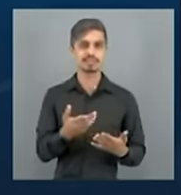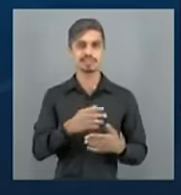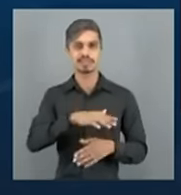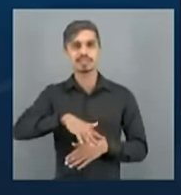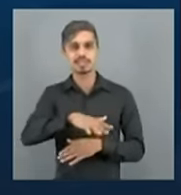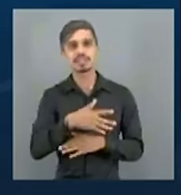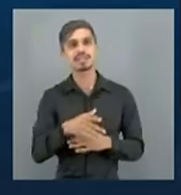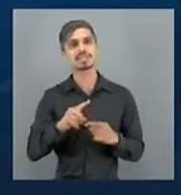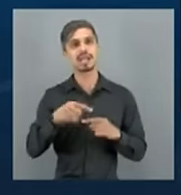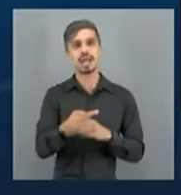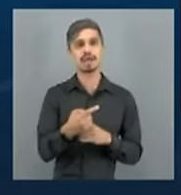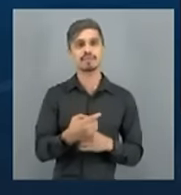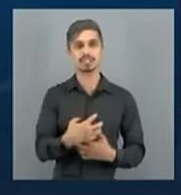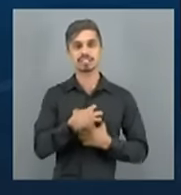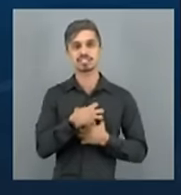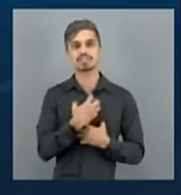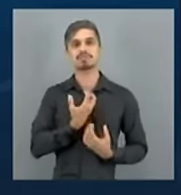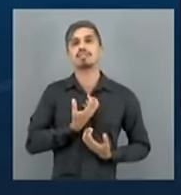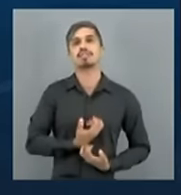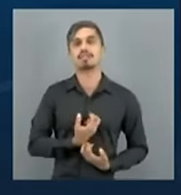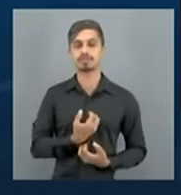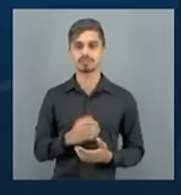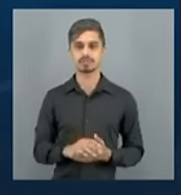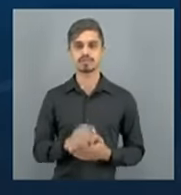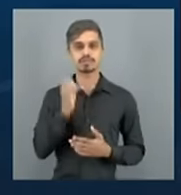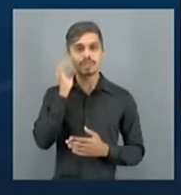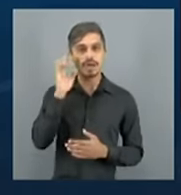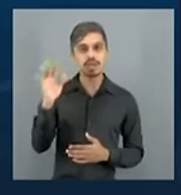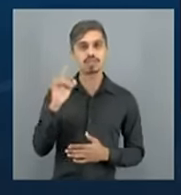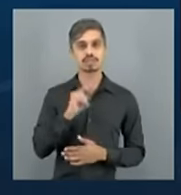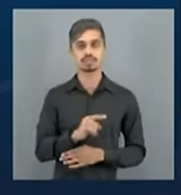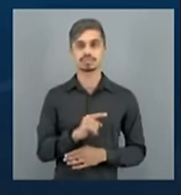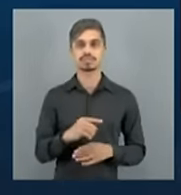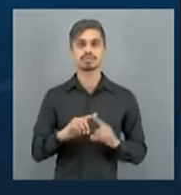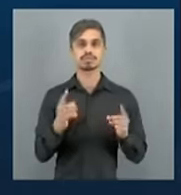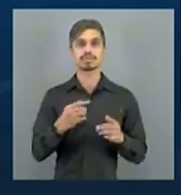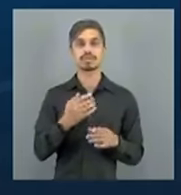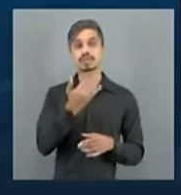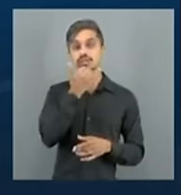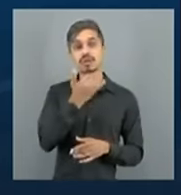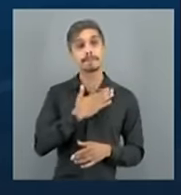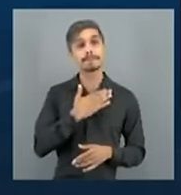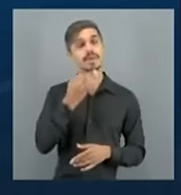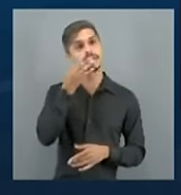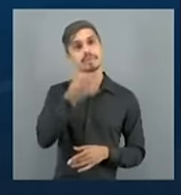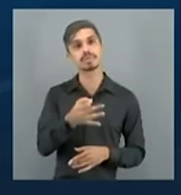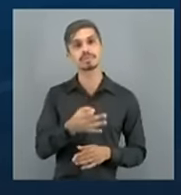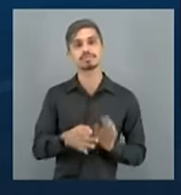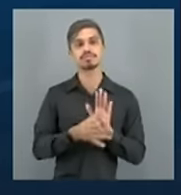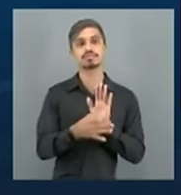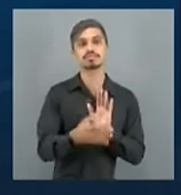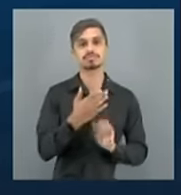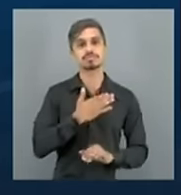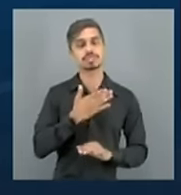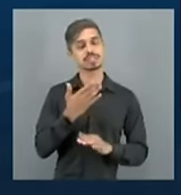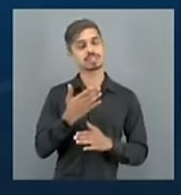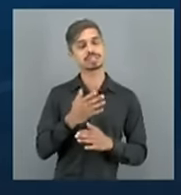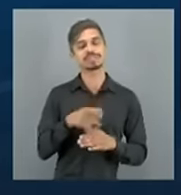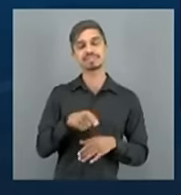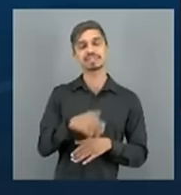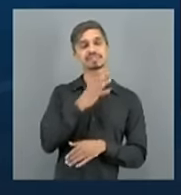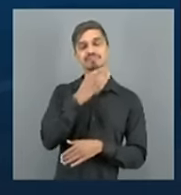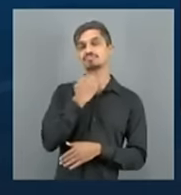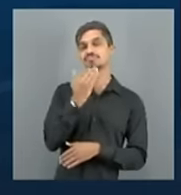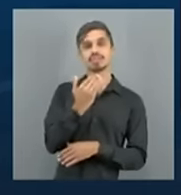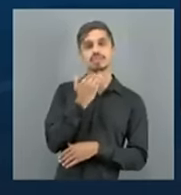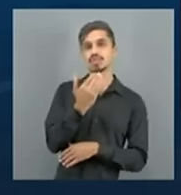sentiu ofendido, mas desculpa, Romário, a você falar isso, mas que isso é uma opinião minha. Não vai dar em nada. A gente vai passar